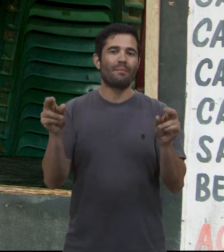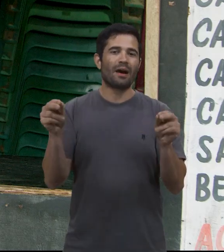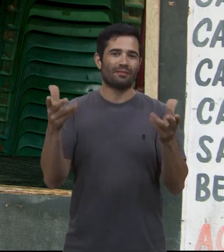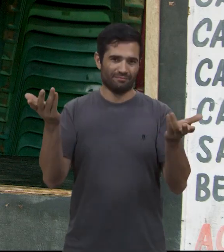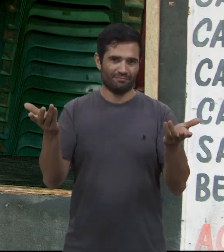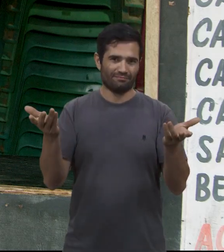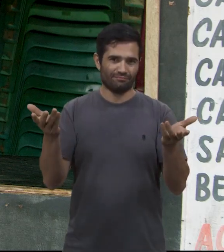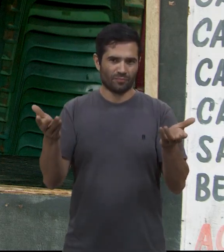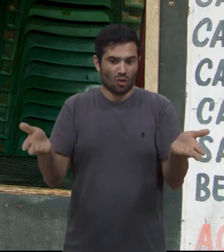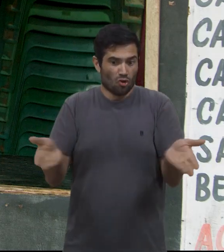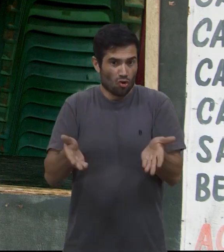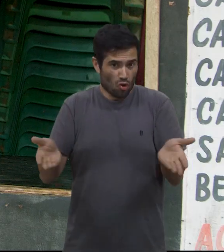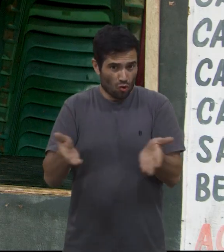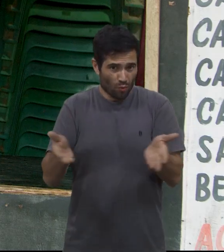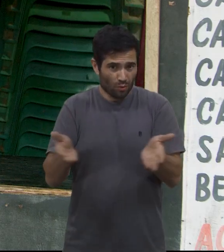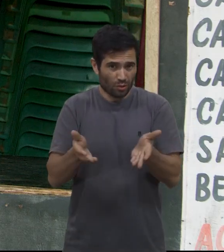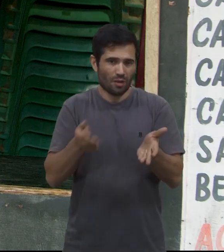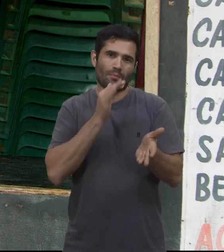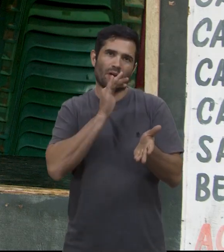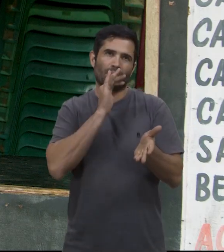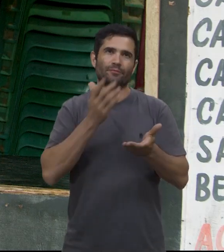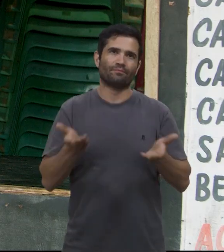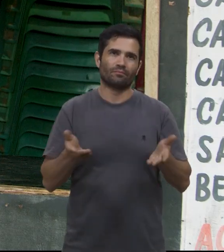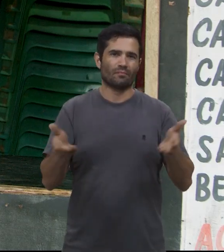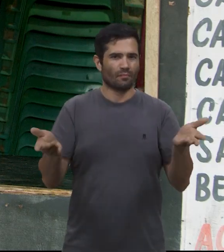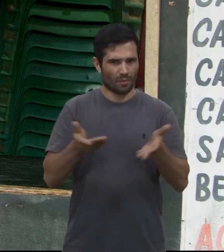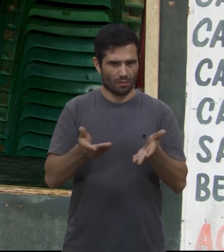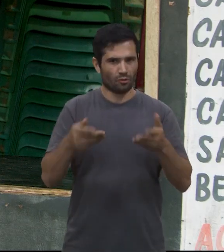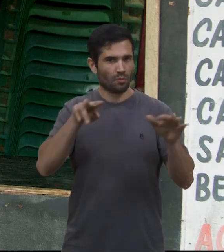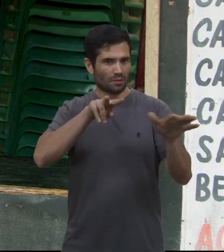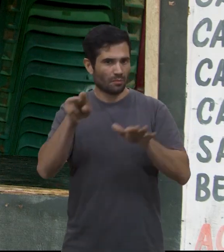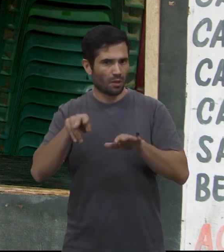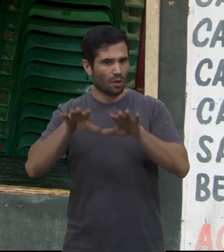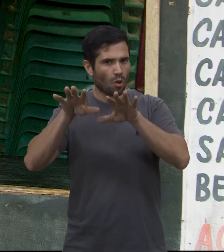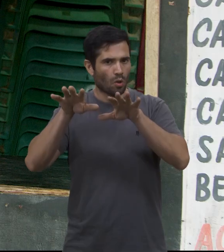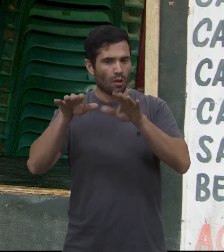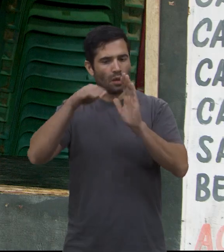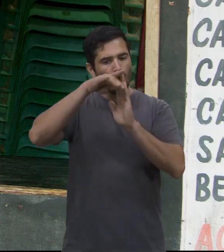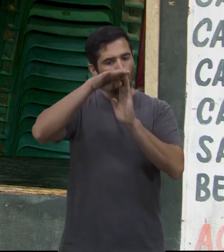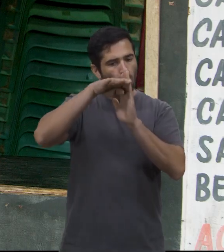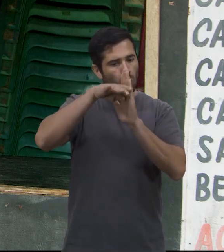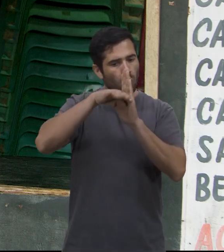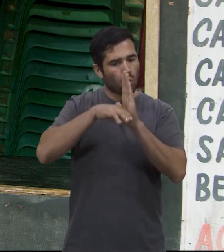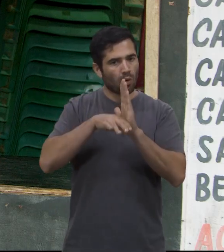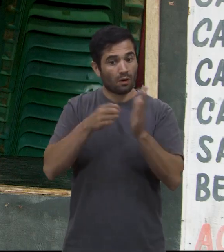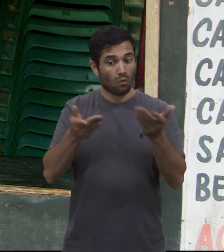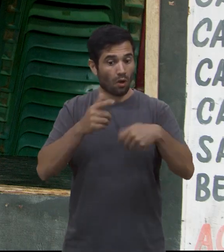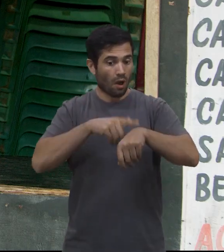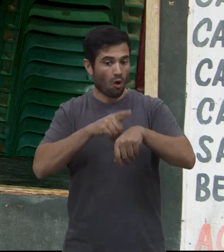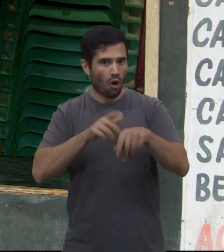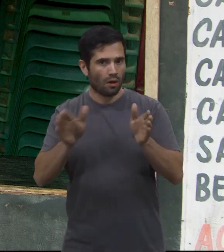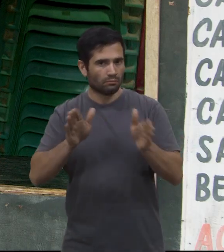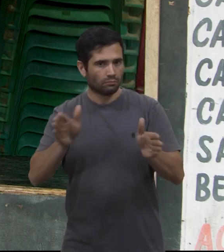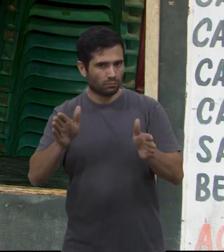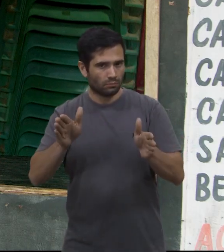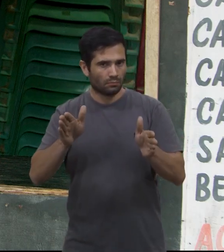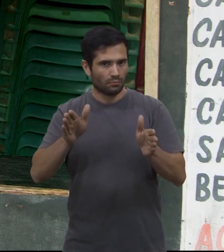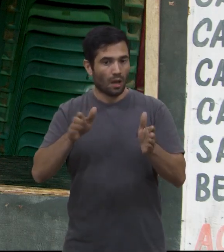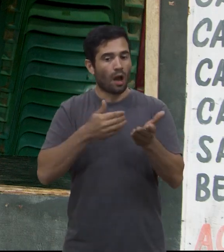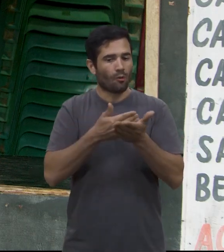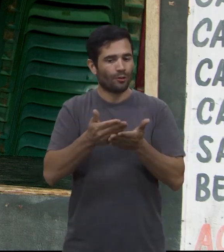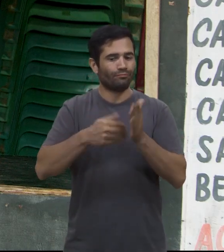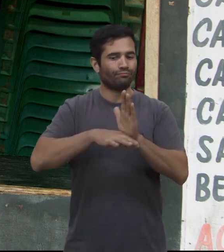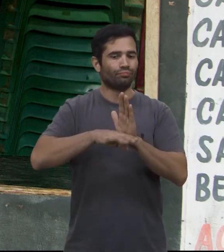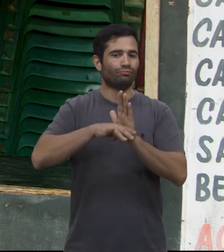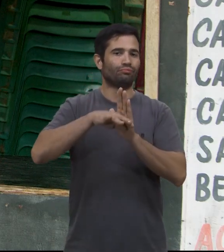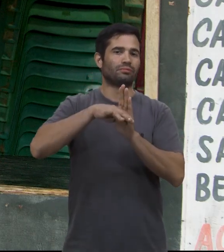camarão. Não tinha, minha filha, hoje, nessa semana, vamos supor, hoje é uma semana, ela tá seca durante esse horário, né? Ela já